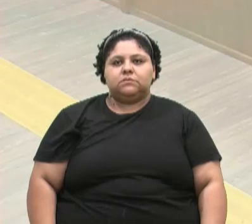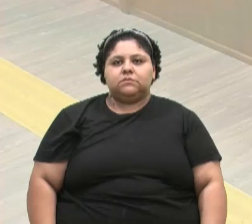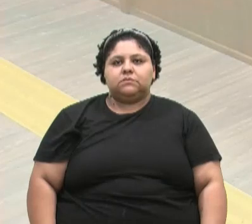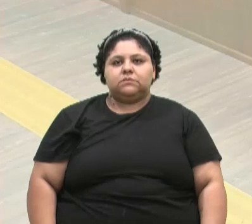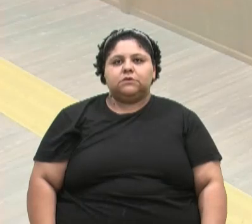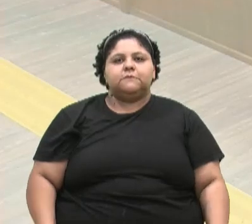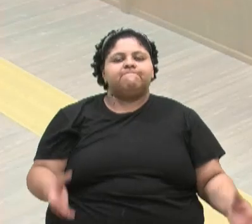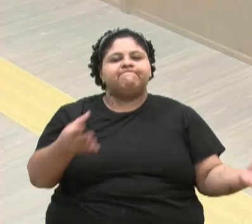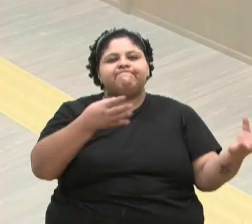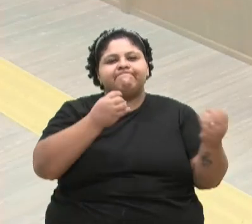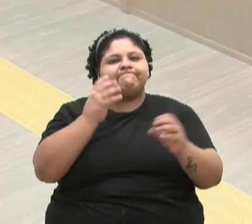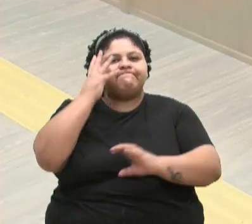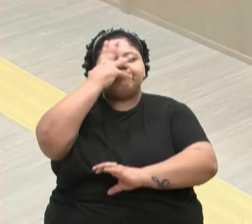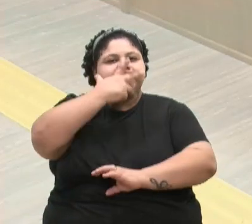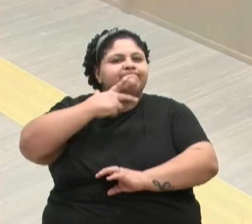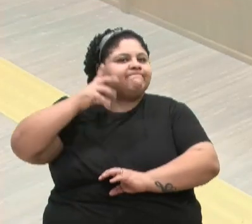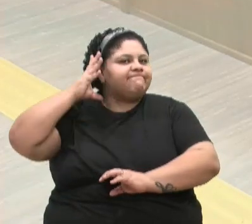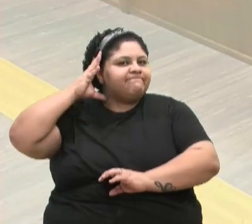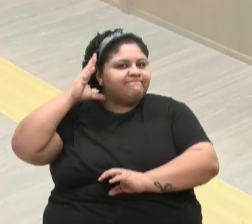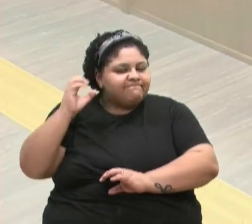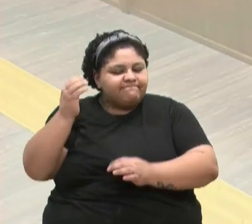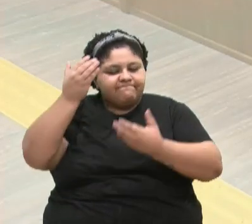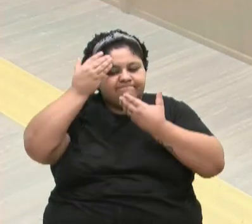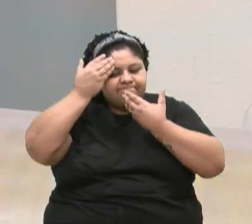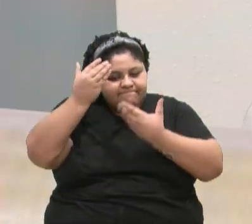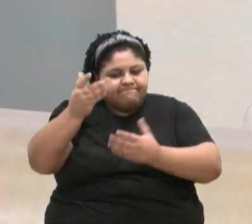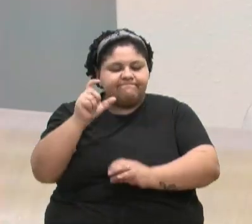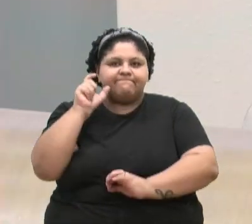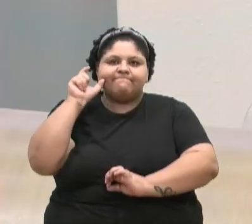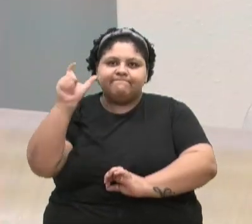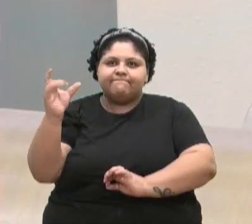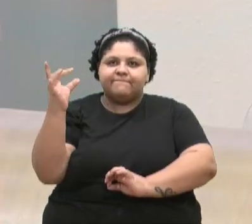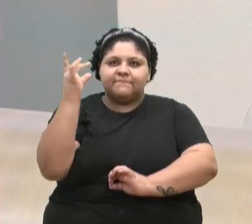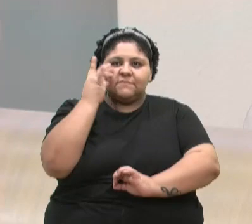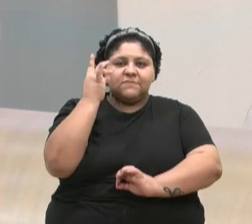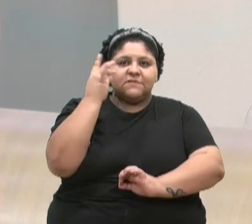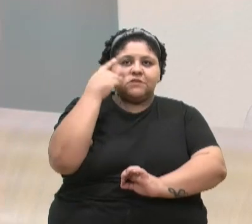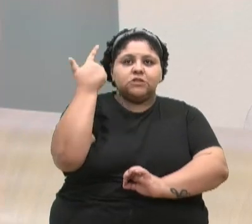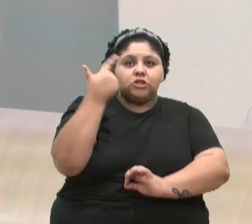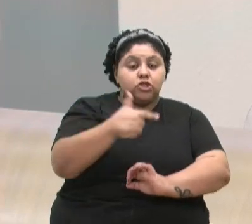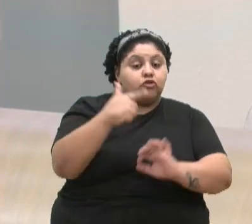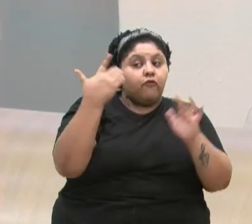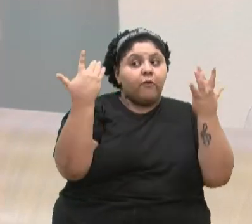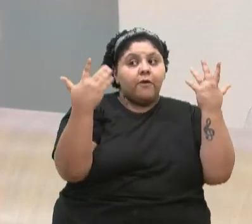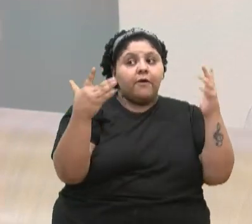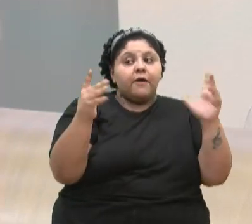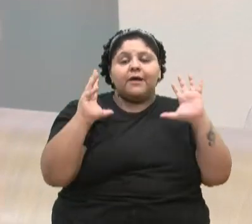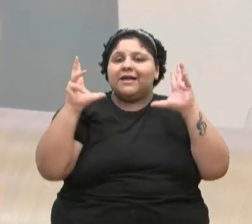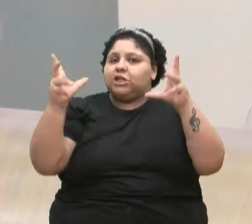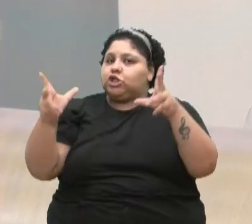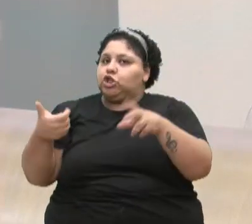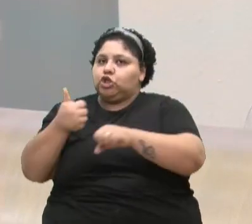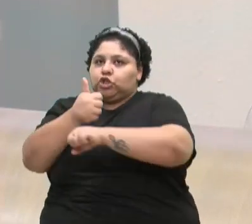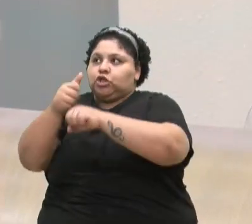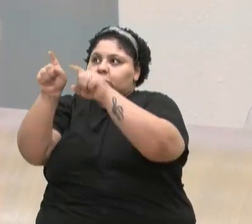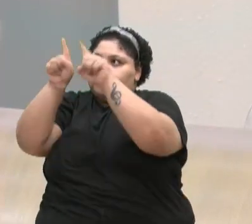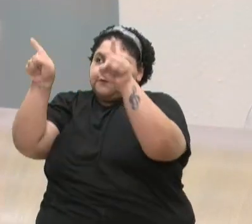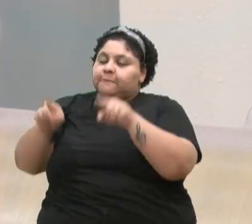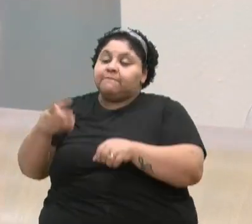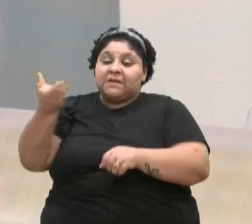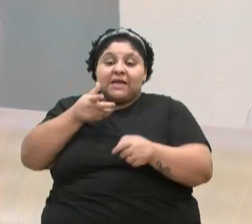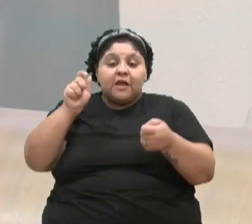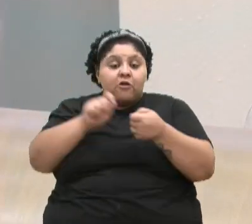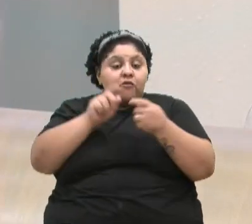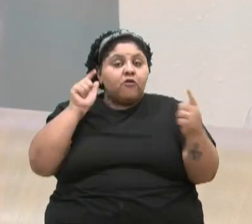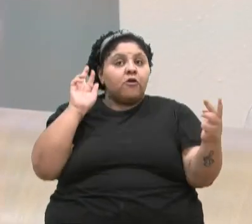Muito, muito lindo lhe ouvir. Muito obrigada pelas palavras, pela presença. Mais uma vez, parabéns a toda a equipe. Quero fazer uma referência,